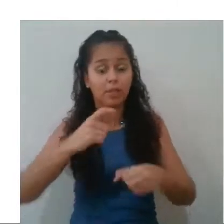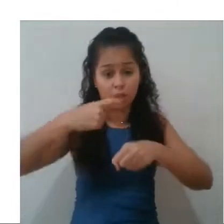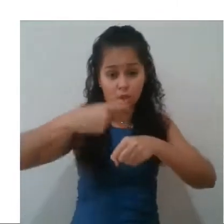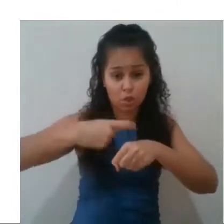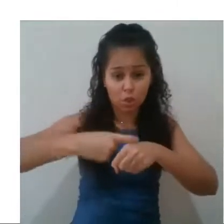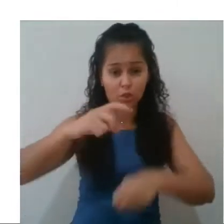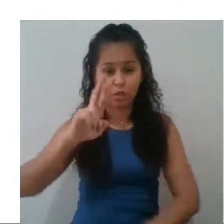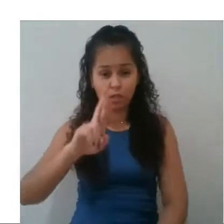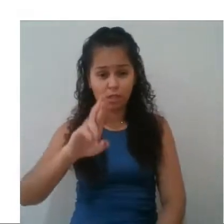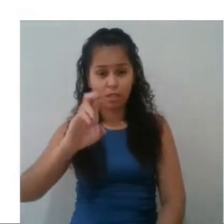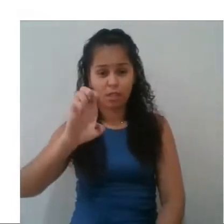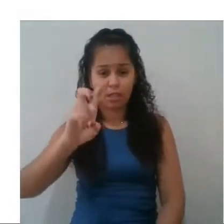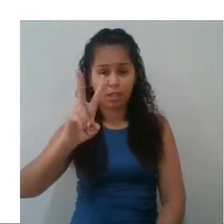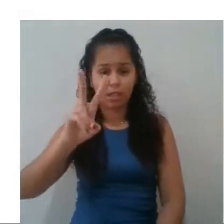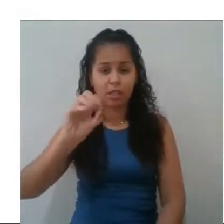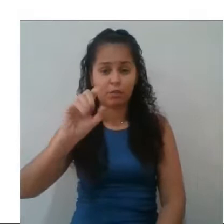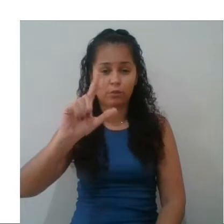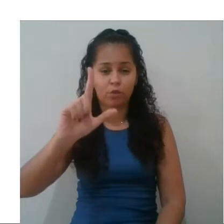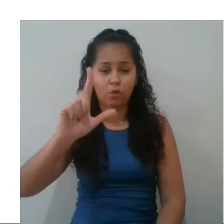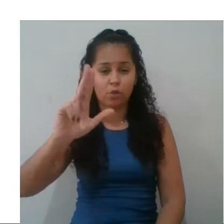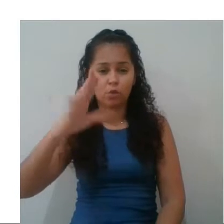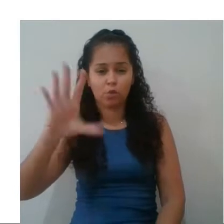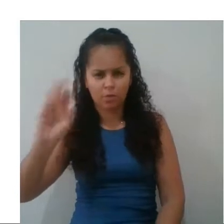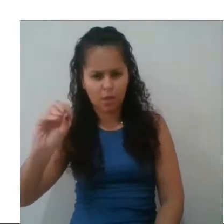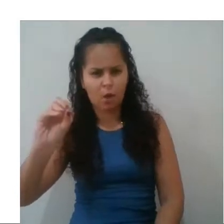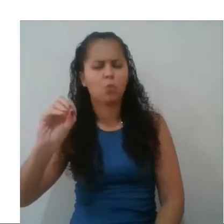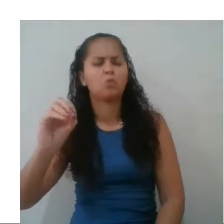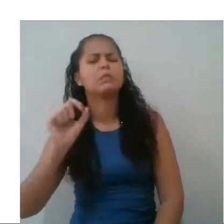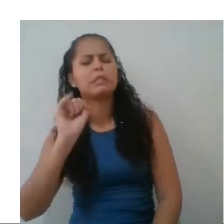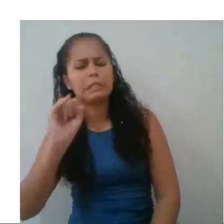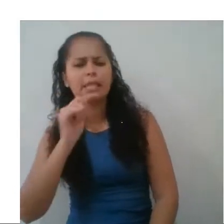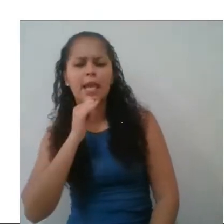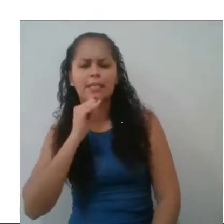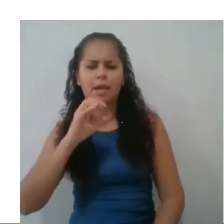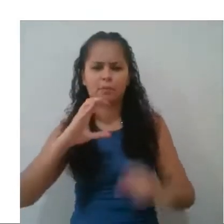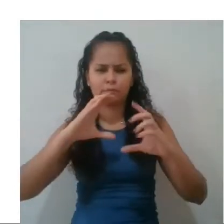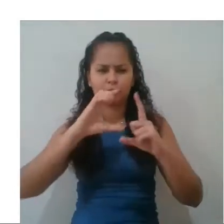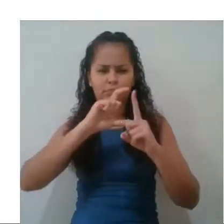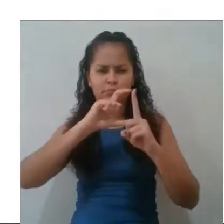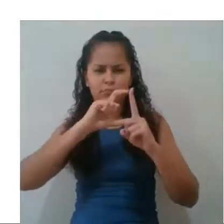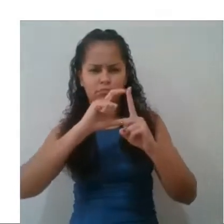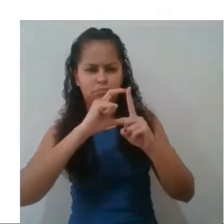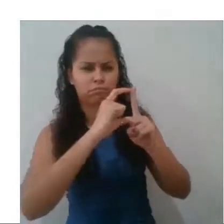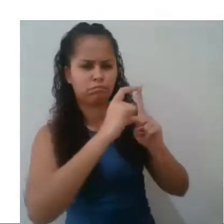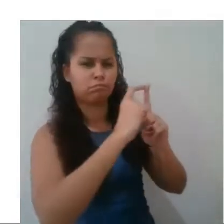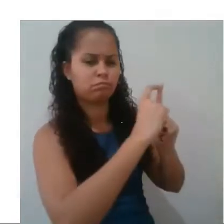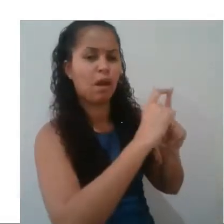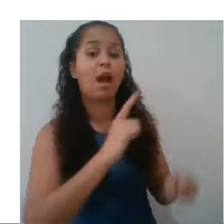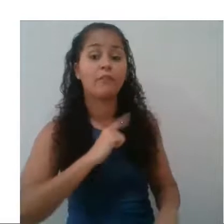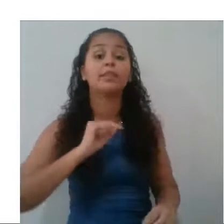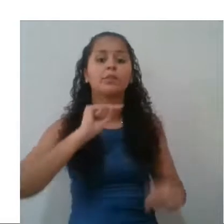eu pego, por exemplo, um semicírculo e rotaciono esse semicírculo em torno de um eixo, eu terei